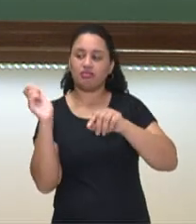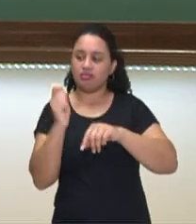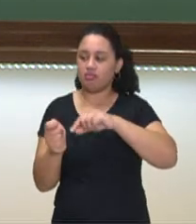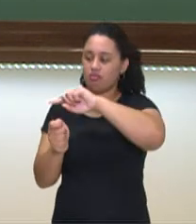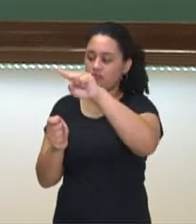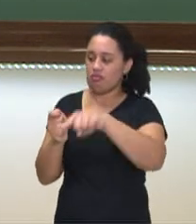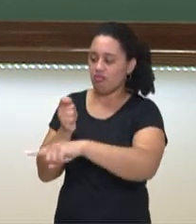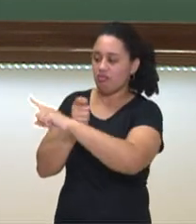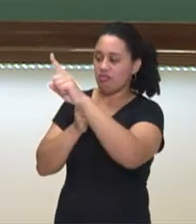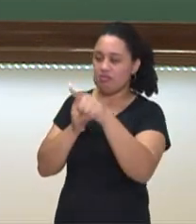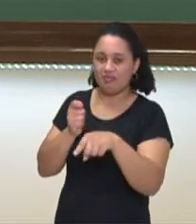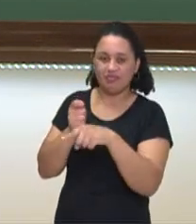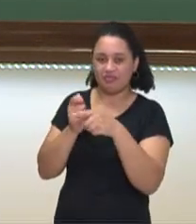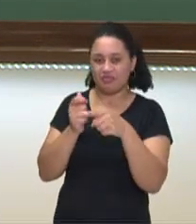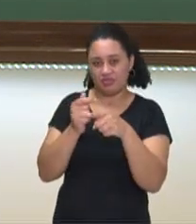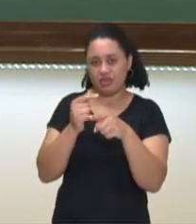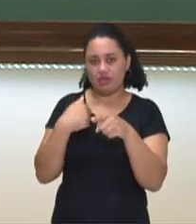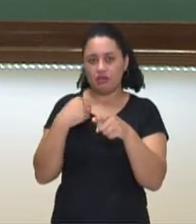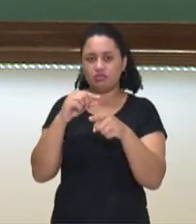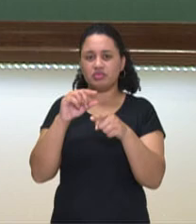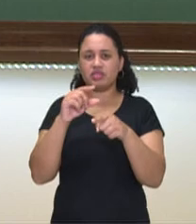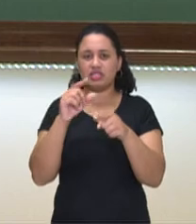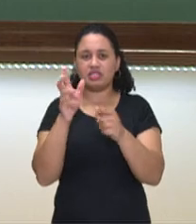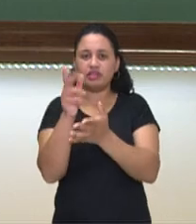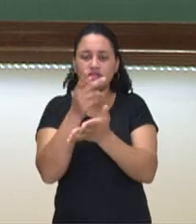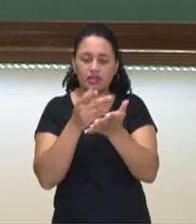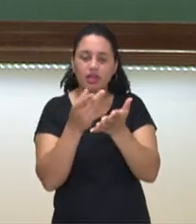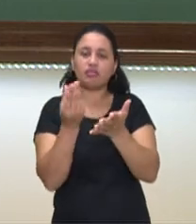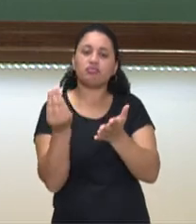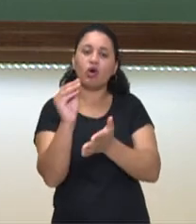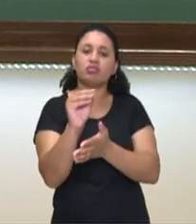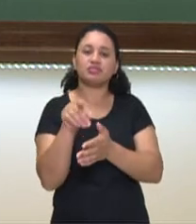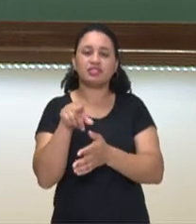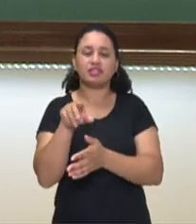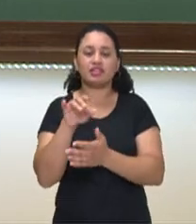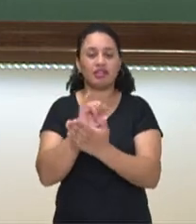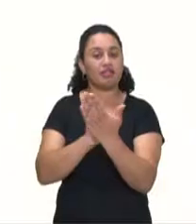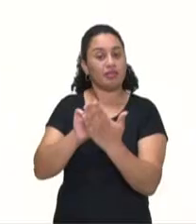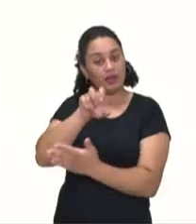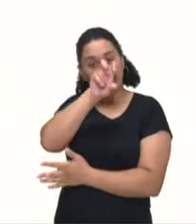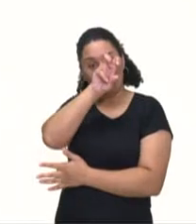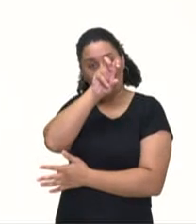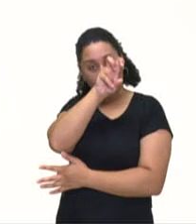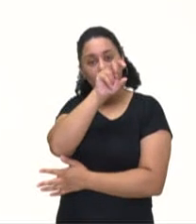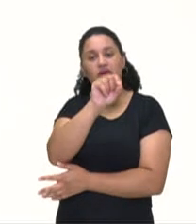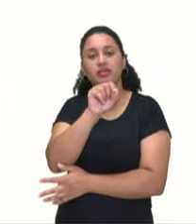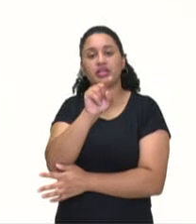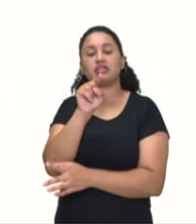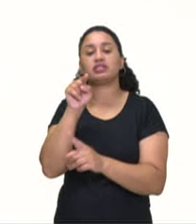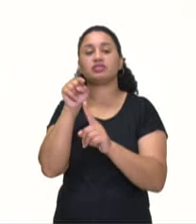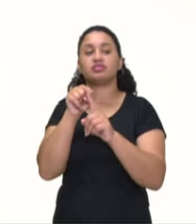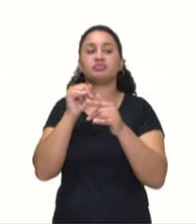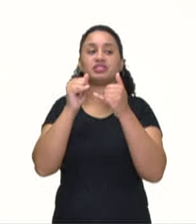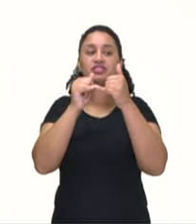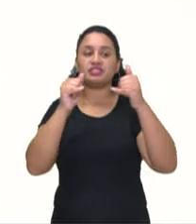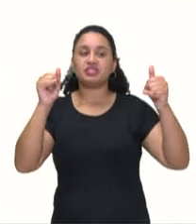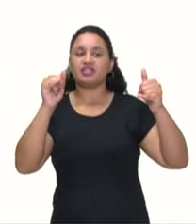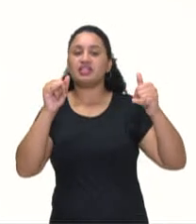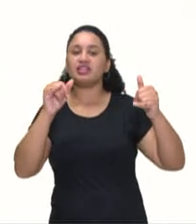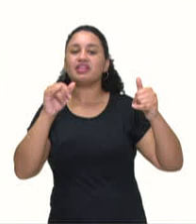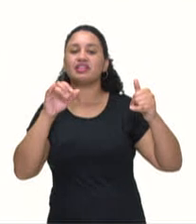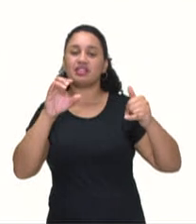inseridos ali nessa imagem da Mônica são chamados de linhas cinéticas.